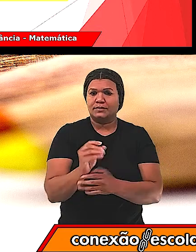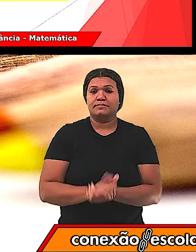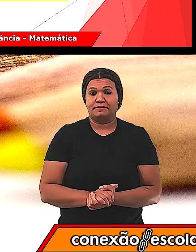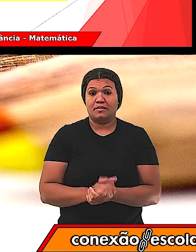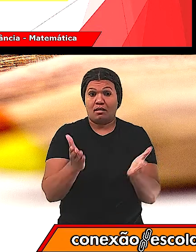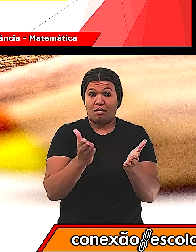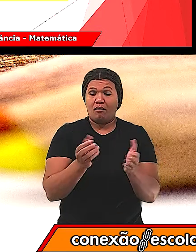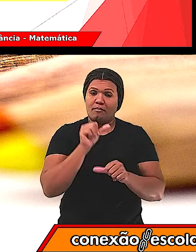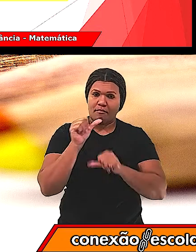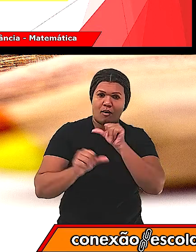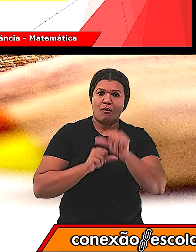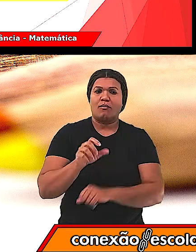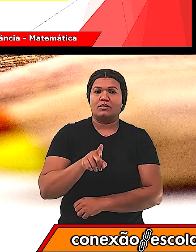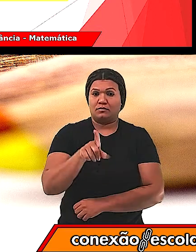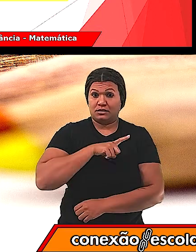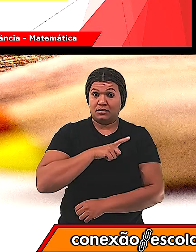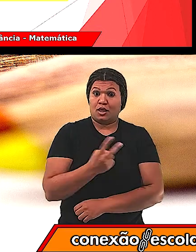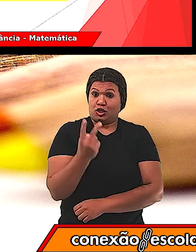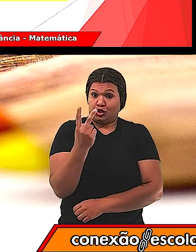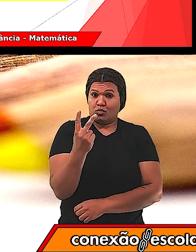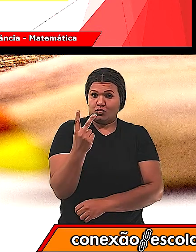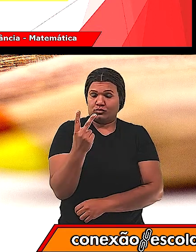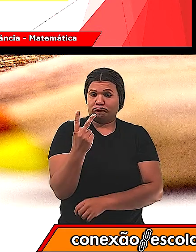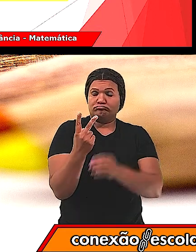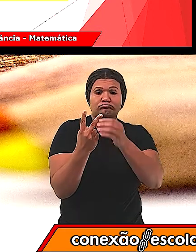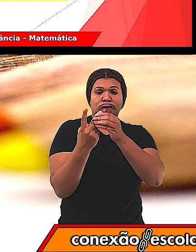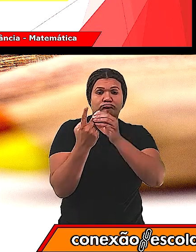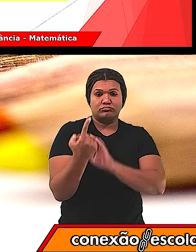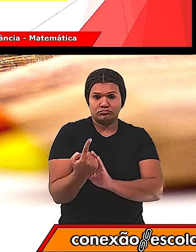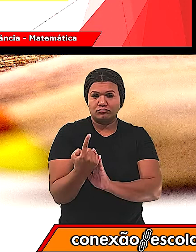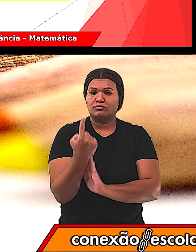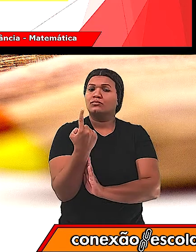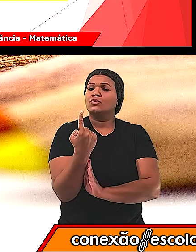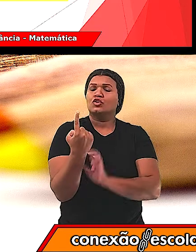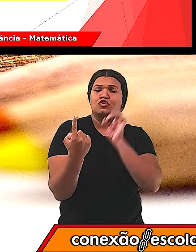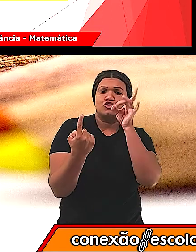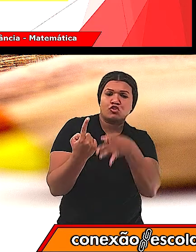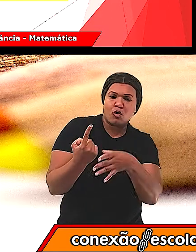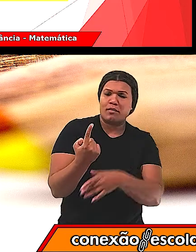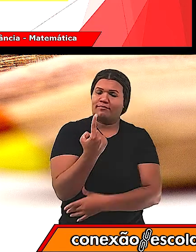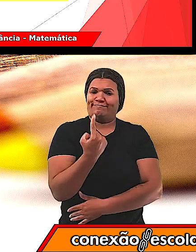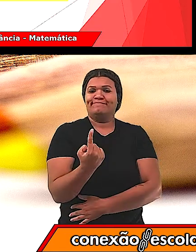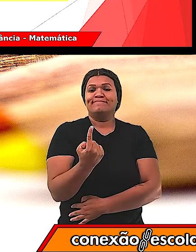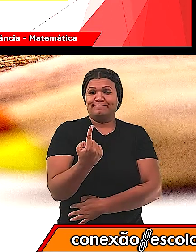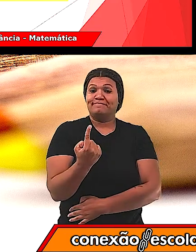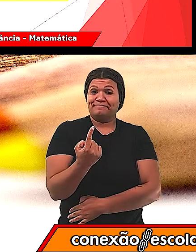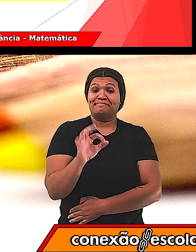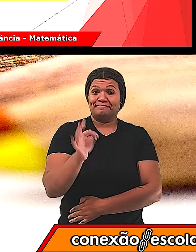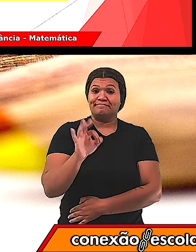gente resolver. Você tem 2. Você vai tirar 1. Vai ficar quanto? 1. Muito bem.